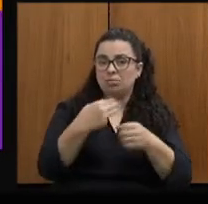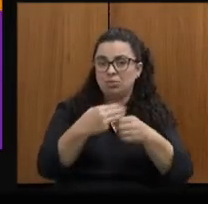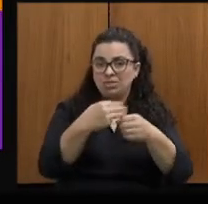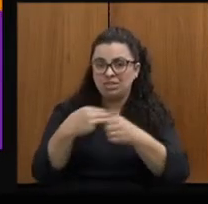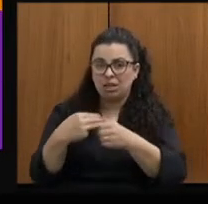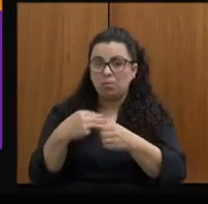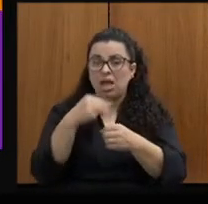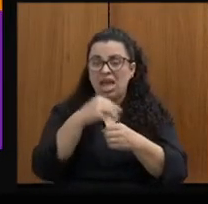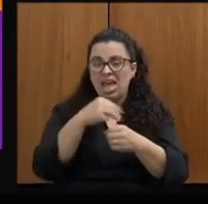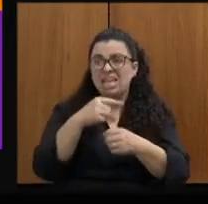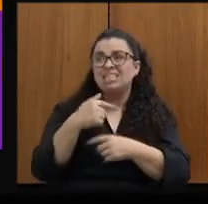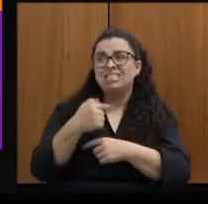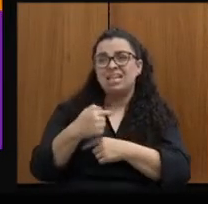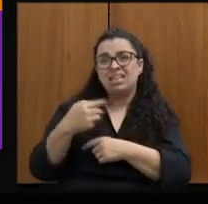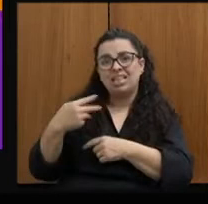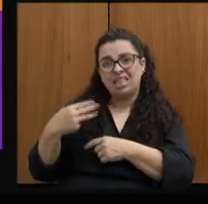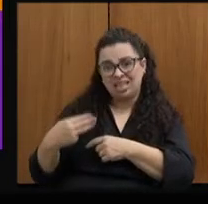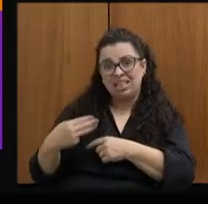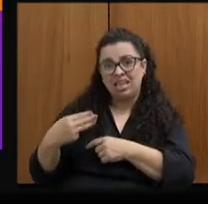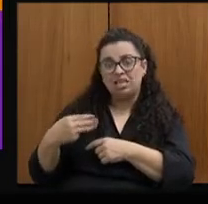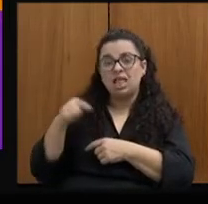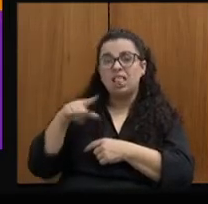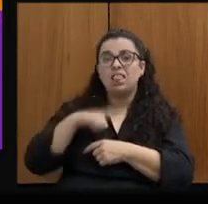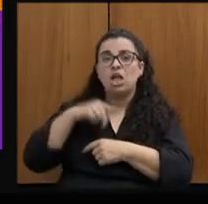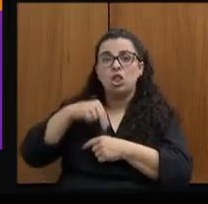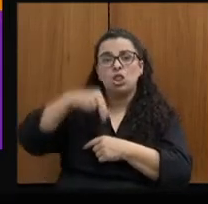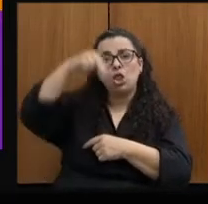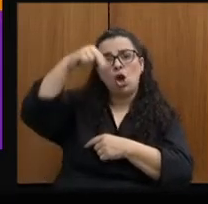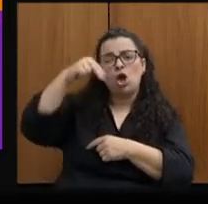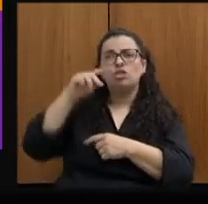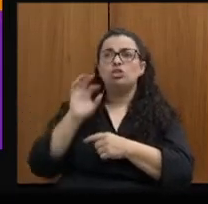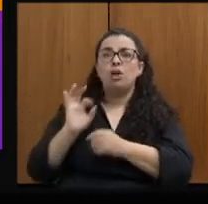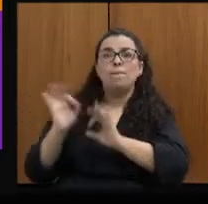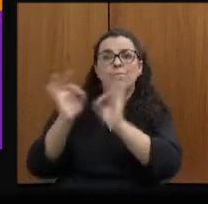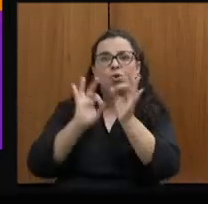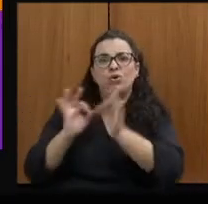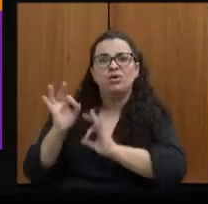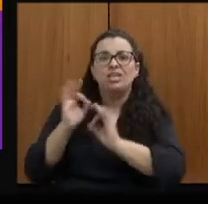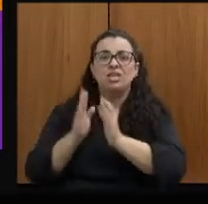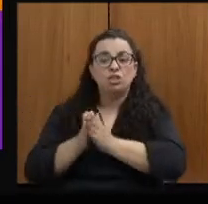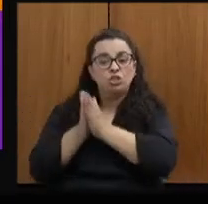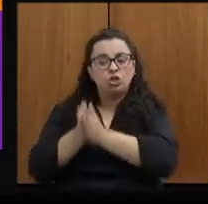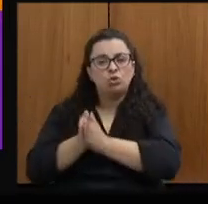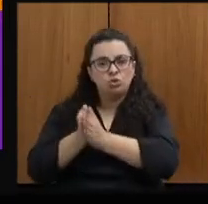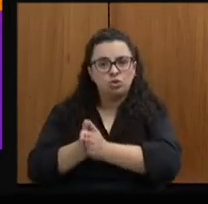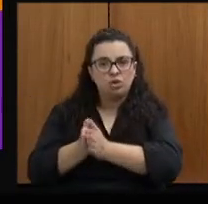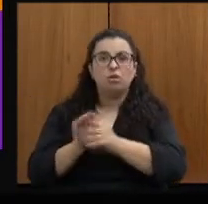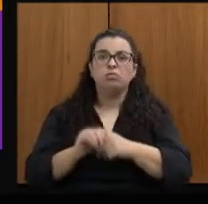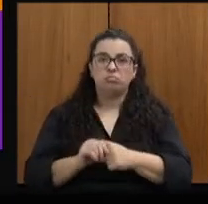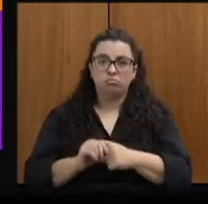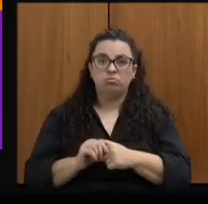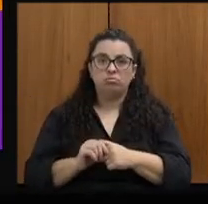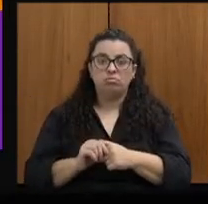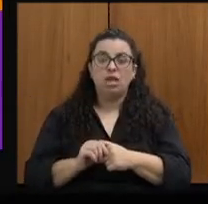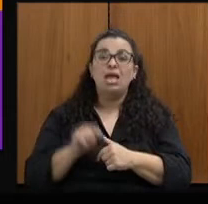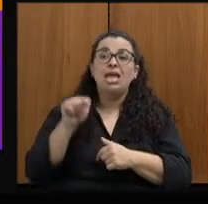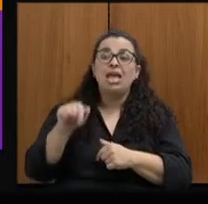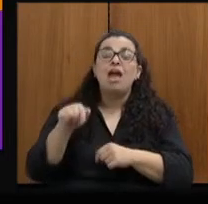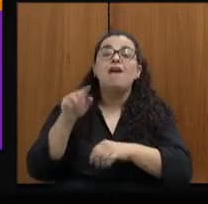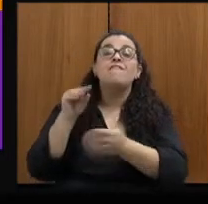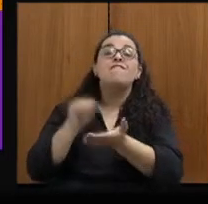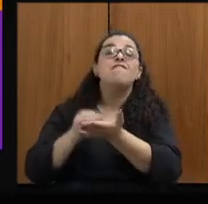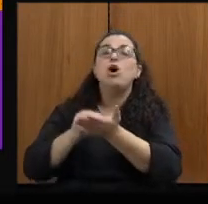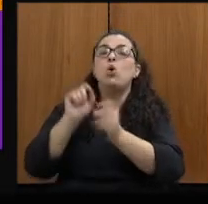Norte Mucuri e Jequitinhonha. Norte Mucuri e Jequitinhonha, a maior condição deles que faltam é acesso à água